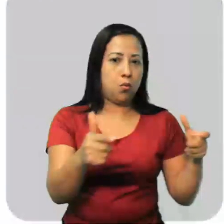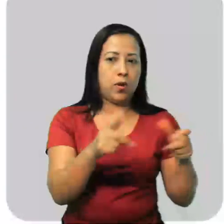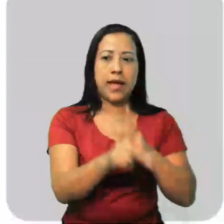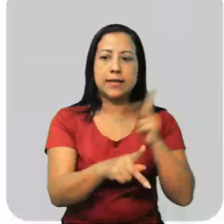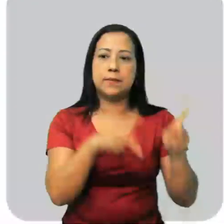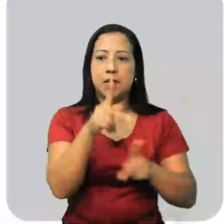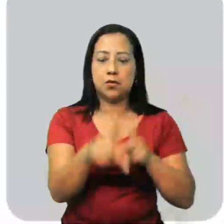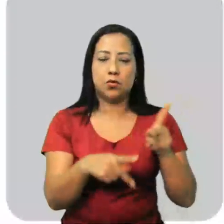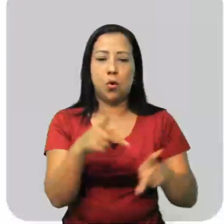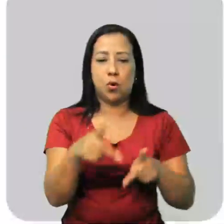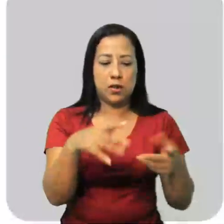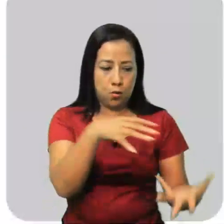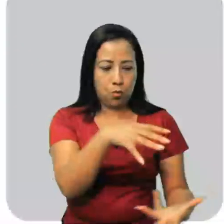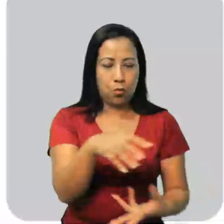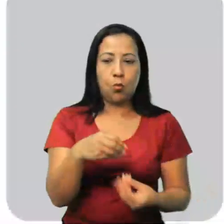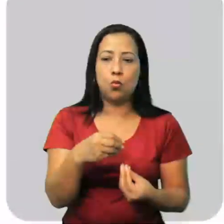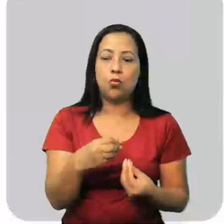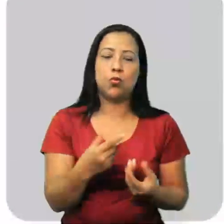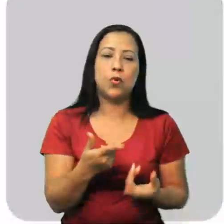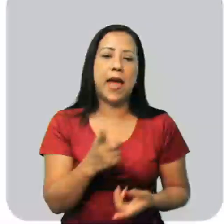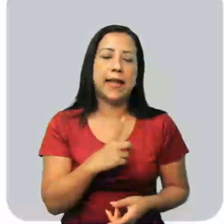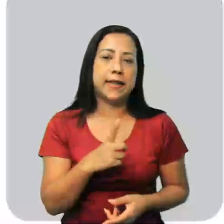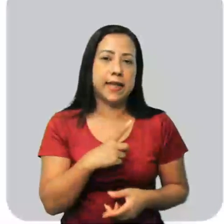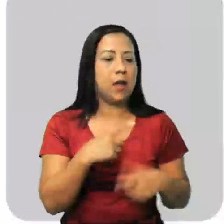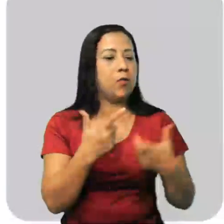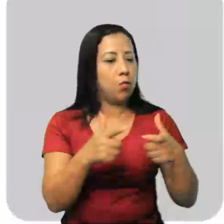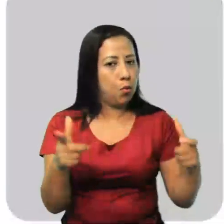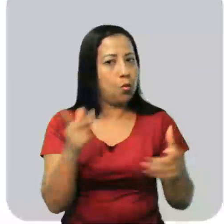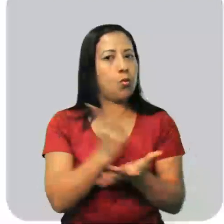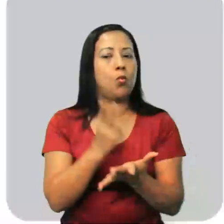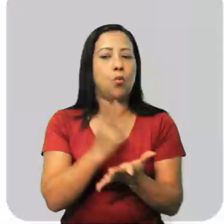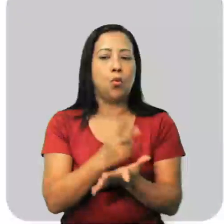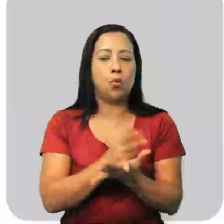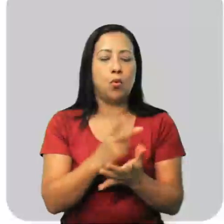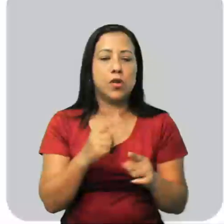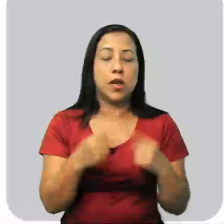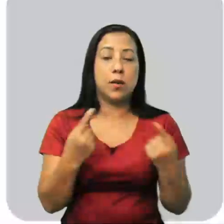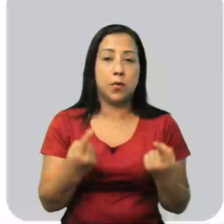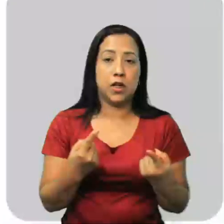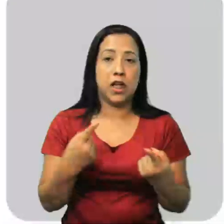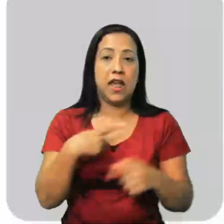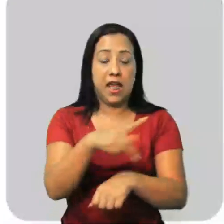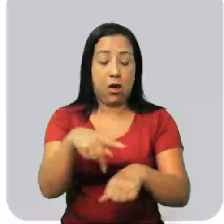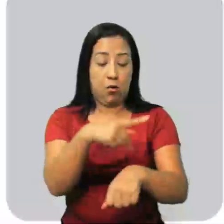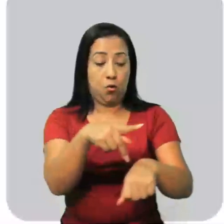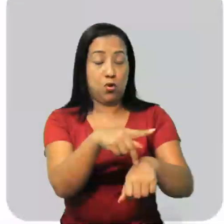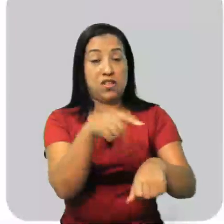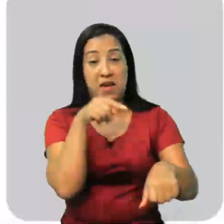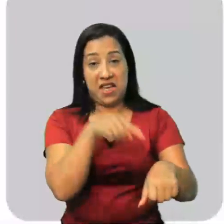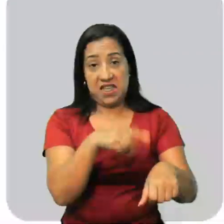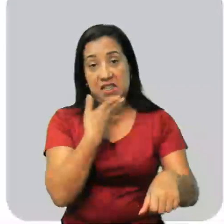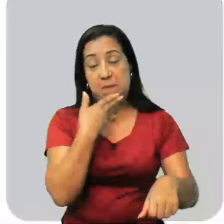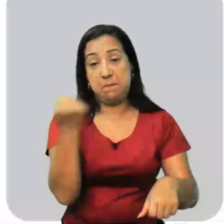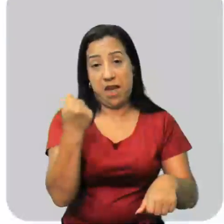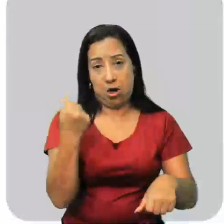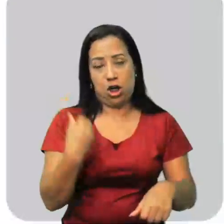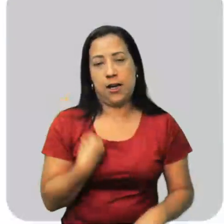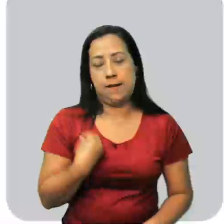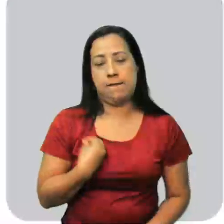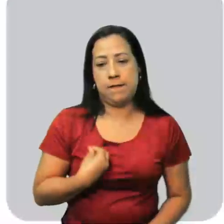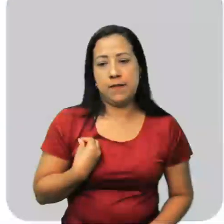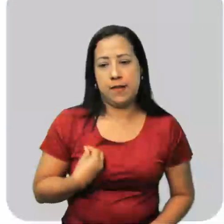tendo, devido a quê? A os países melhorando a qualidade de vida, e o primeiro momento é